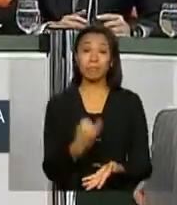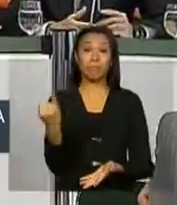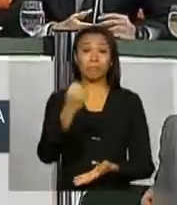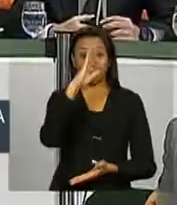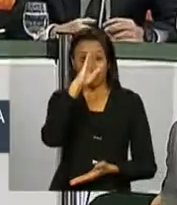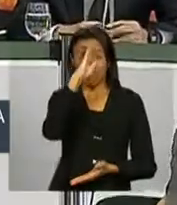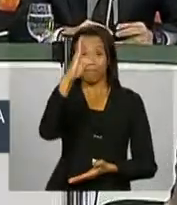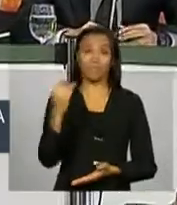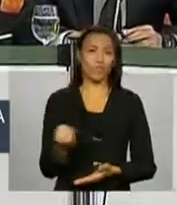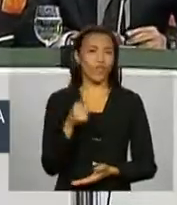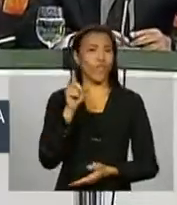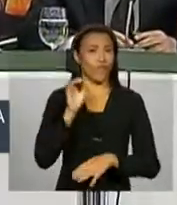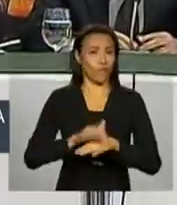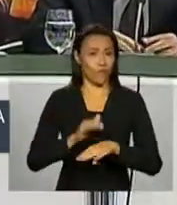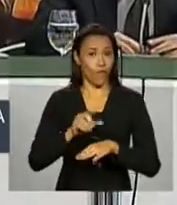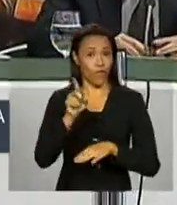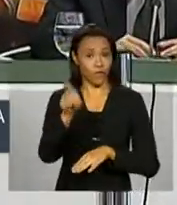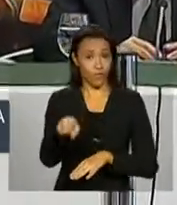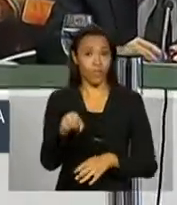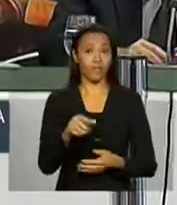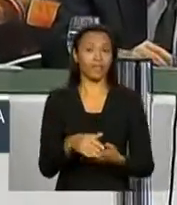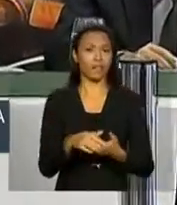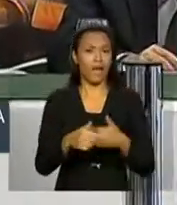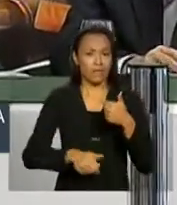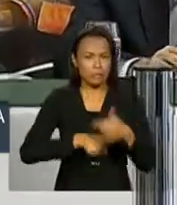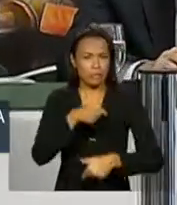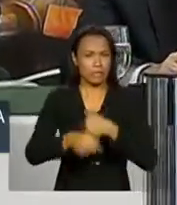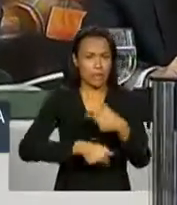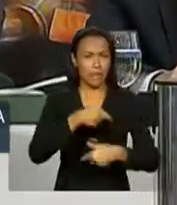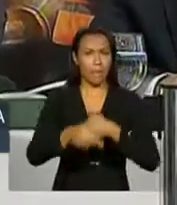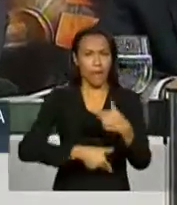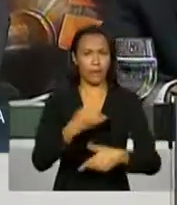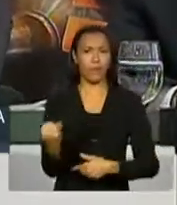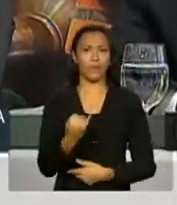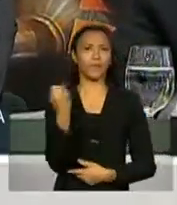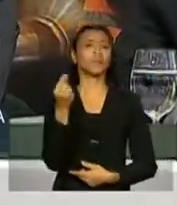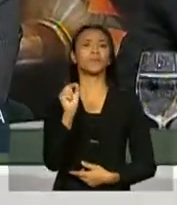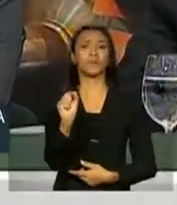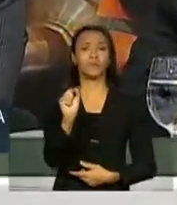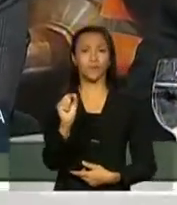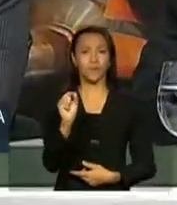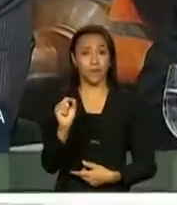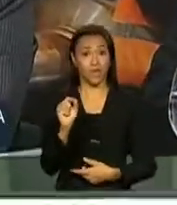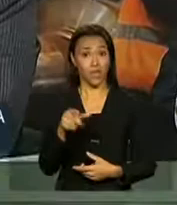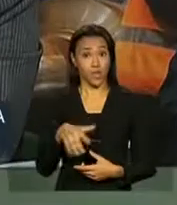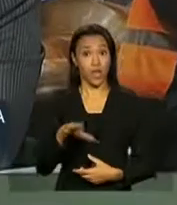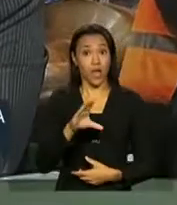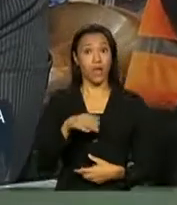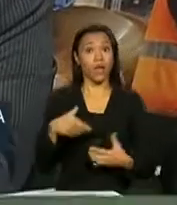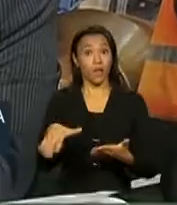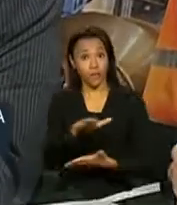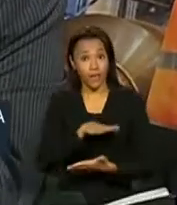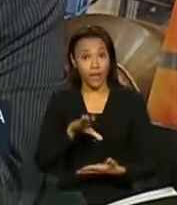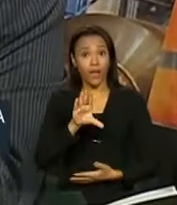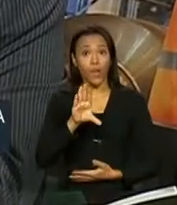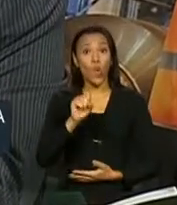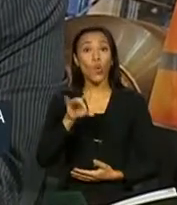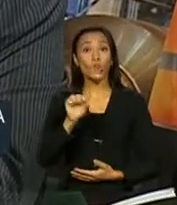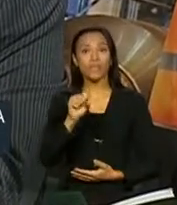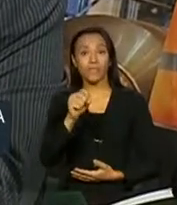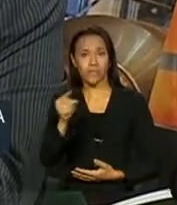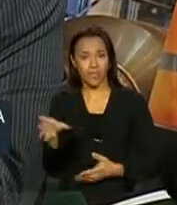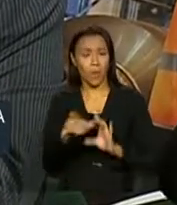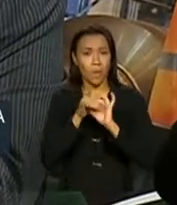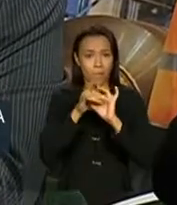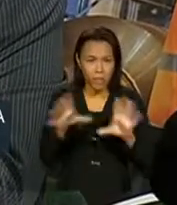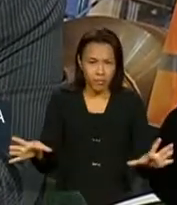fato de você estar fazendo um trabalho importante com relação a concessões, permitindo